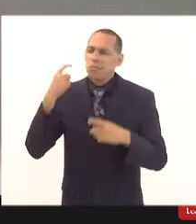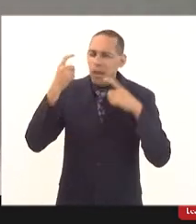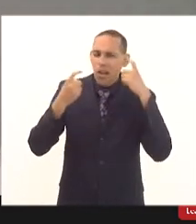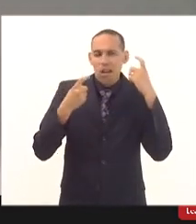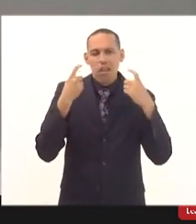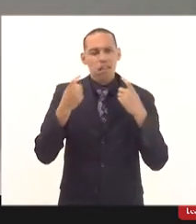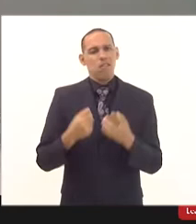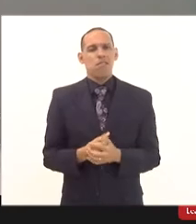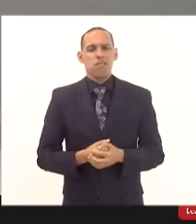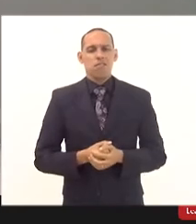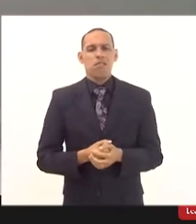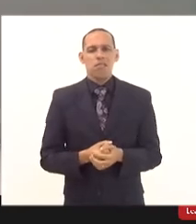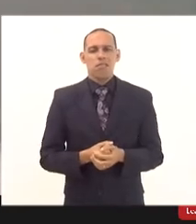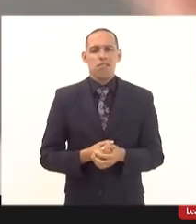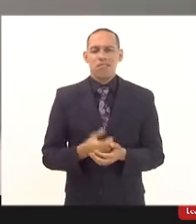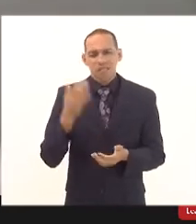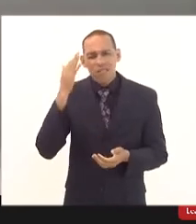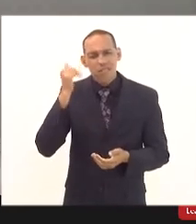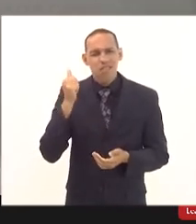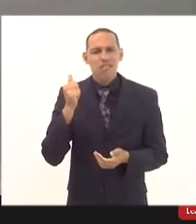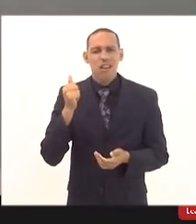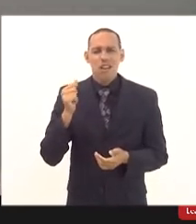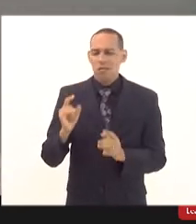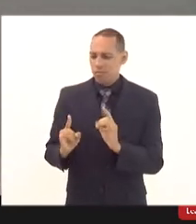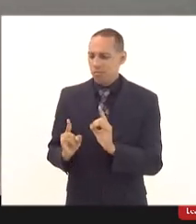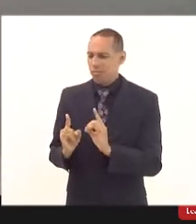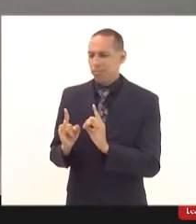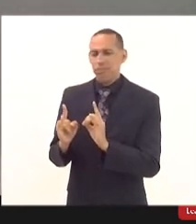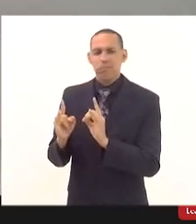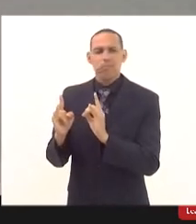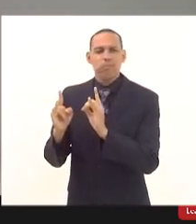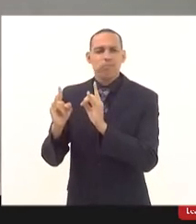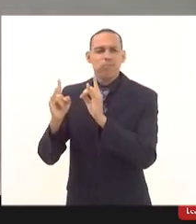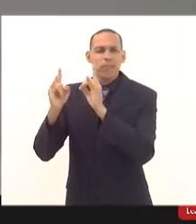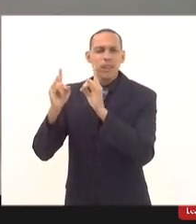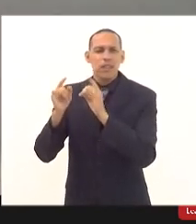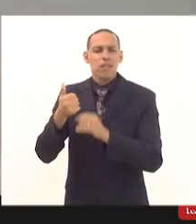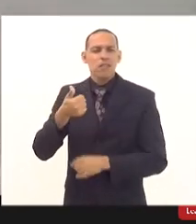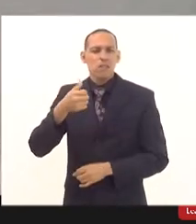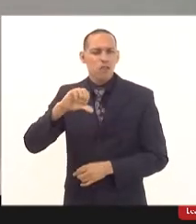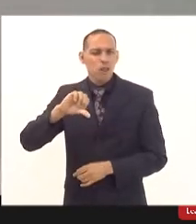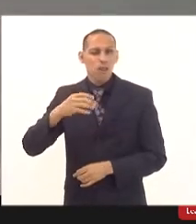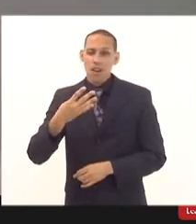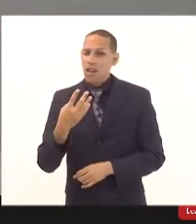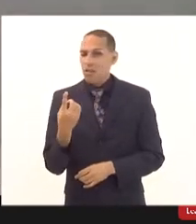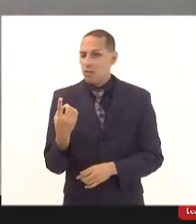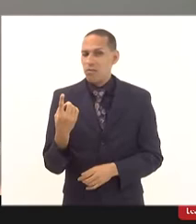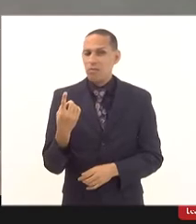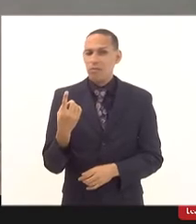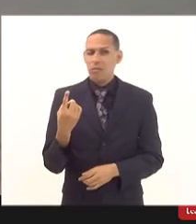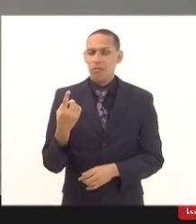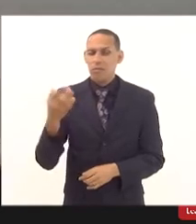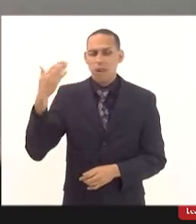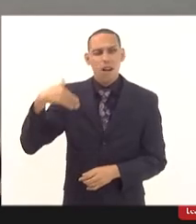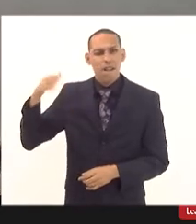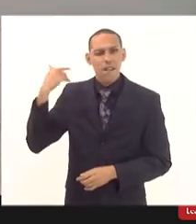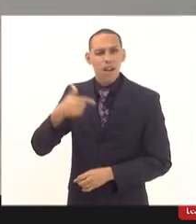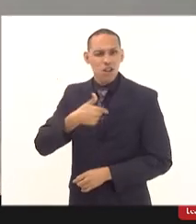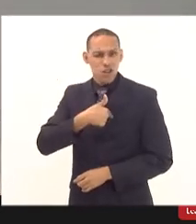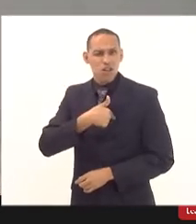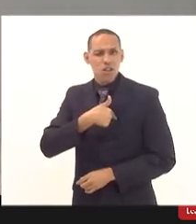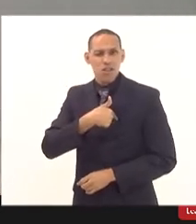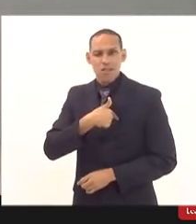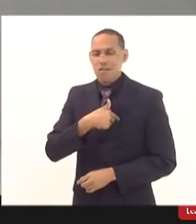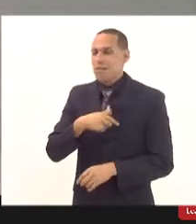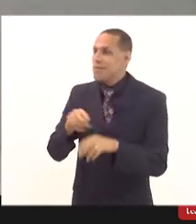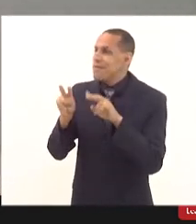preocupação com essa de saber aquele prédio que foi criado 1941 onde Getúlio Vargas